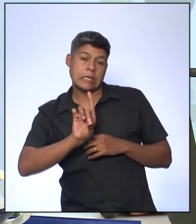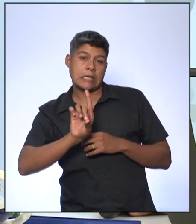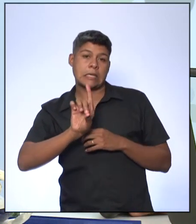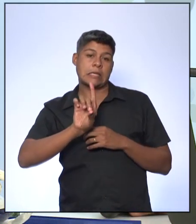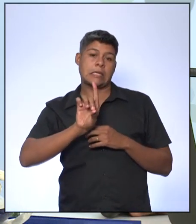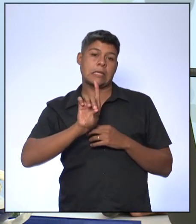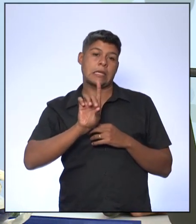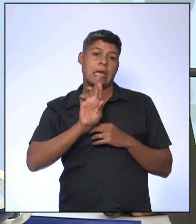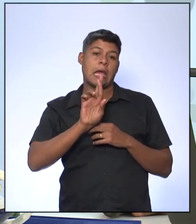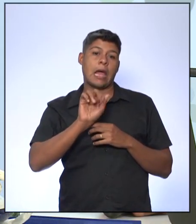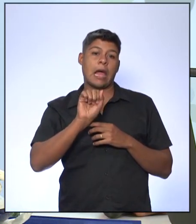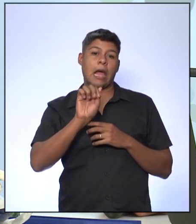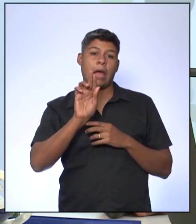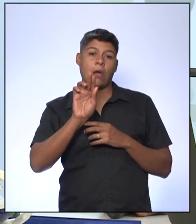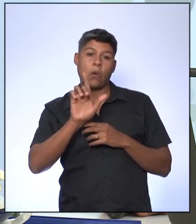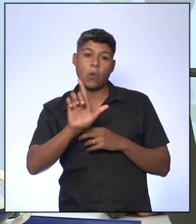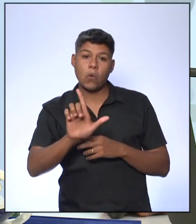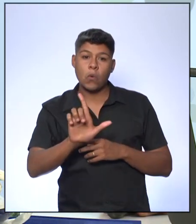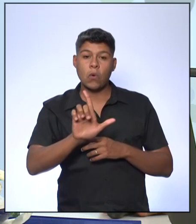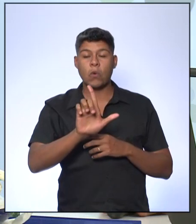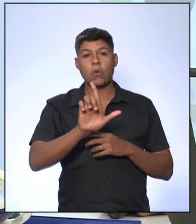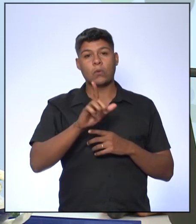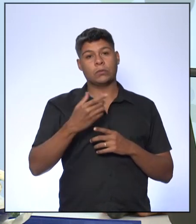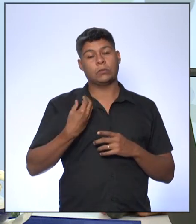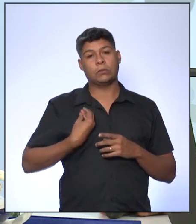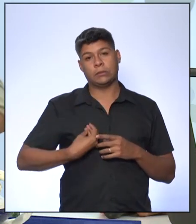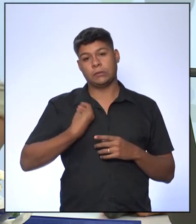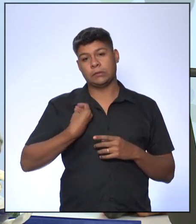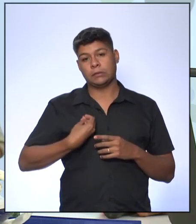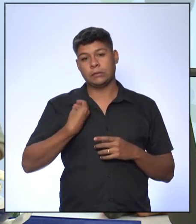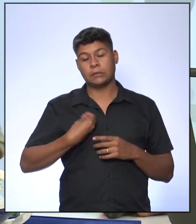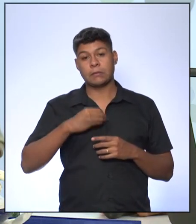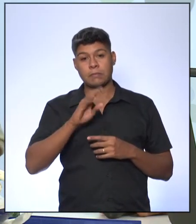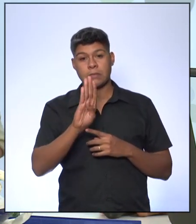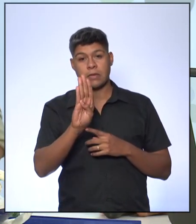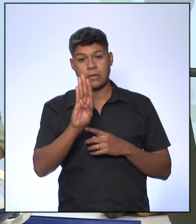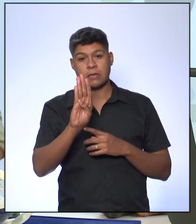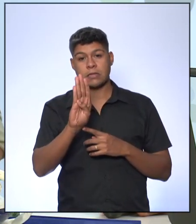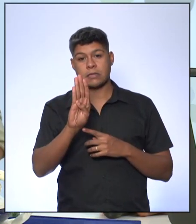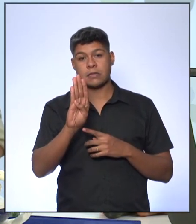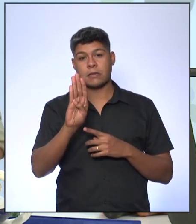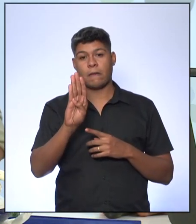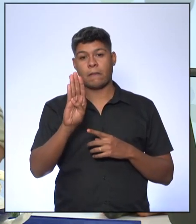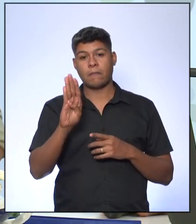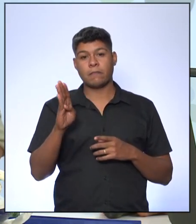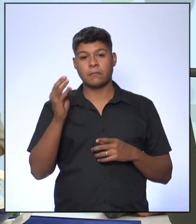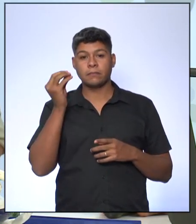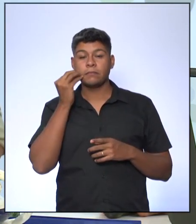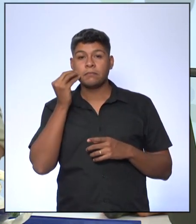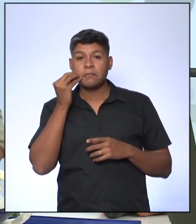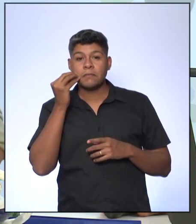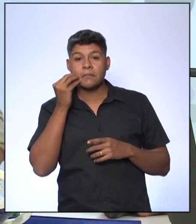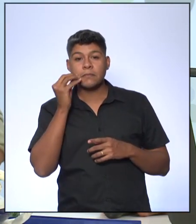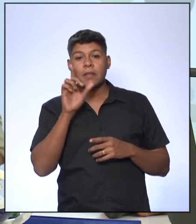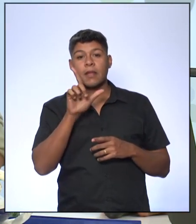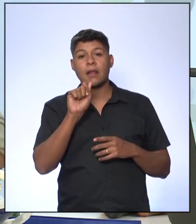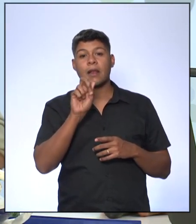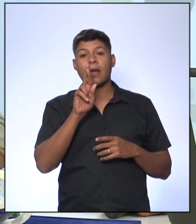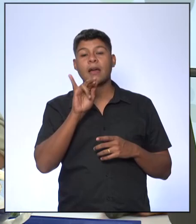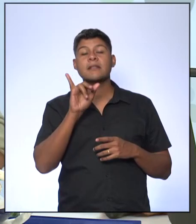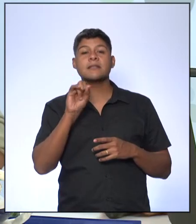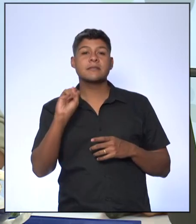Raul Seixas. Eu pensei que o cara tinha morrido, mano. Ó, Raul Seixas colocou B, mano. Raul deu uma... Aquela época E a Larissa colocou